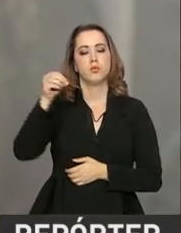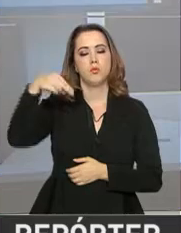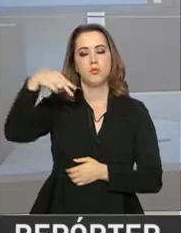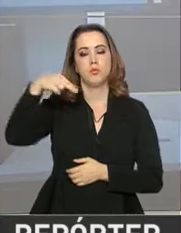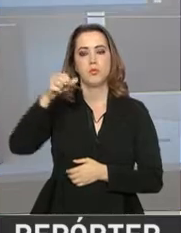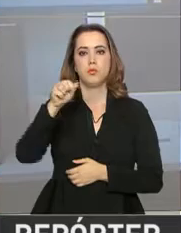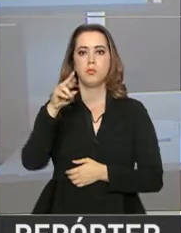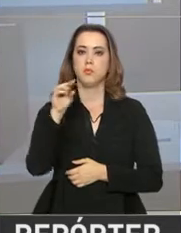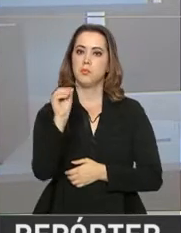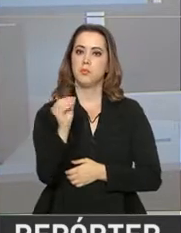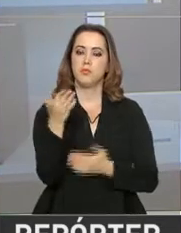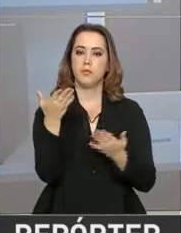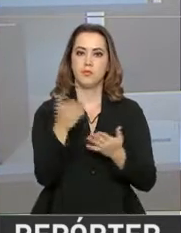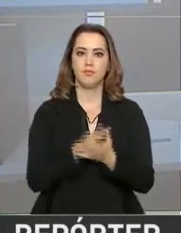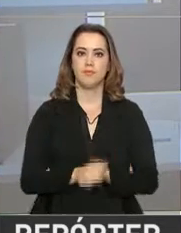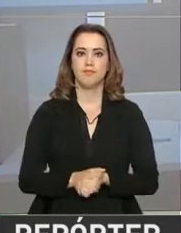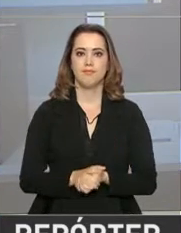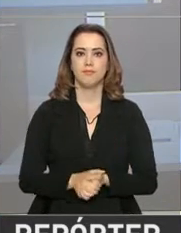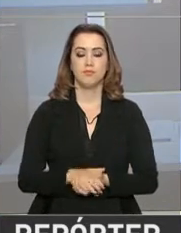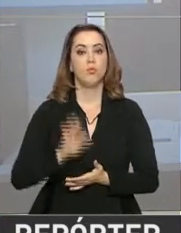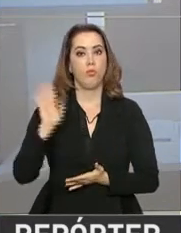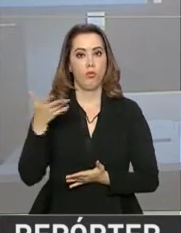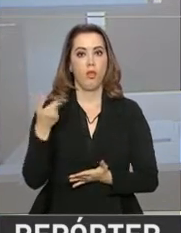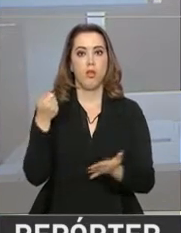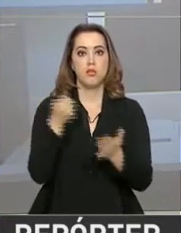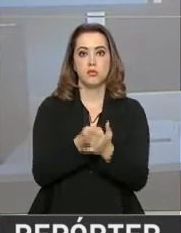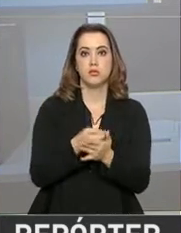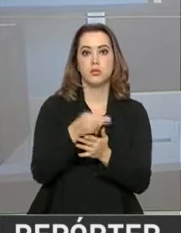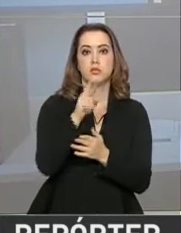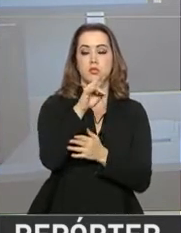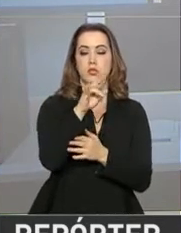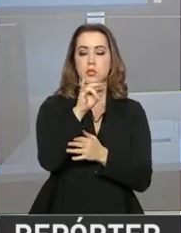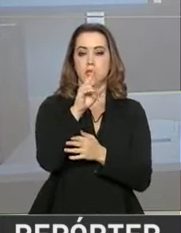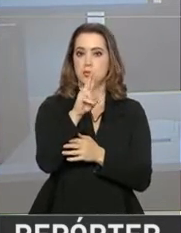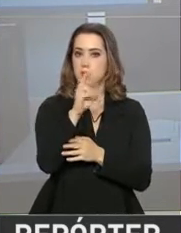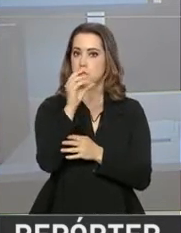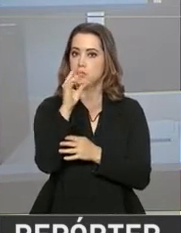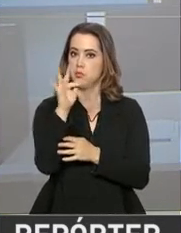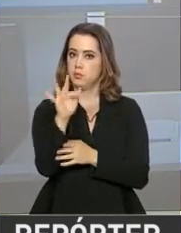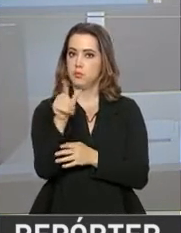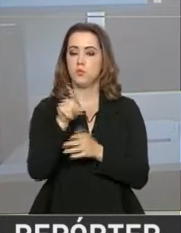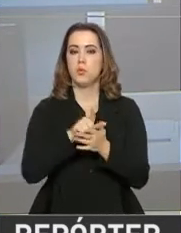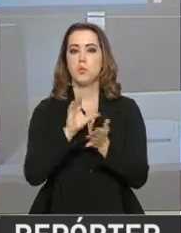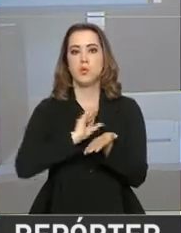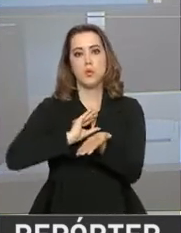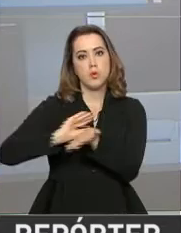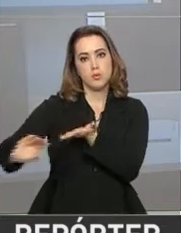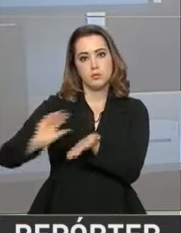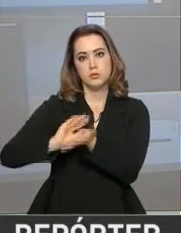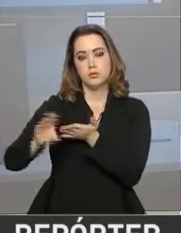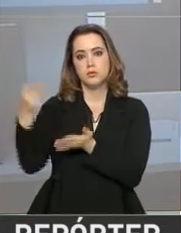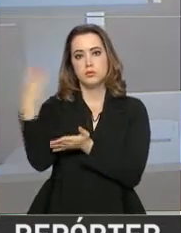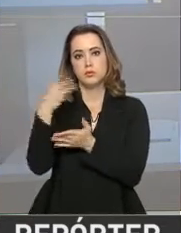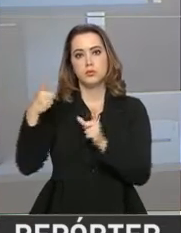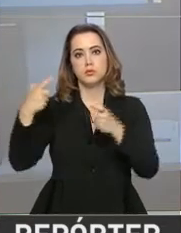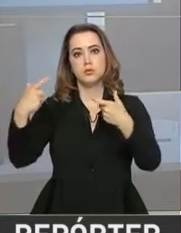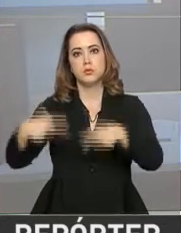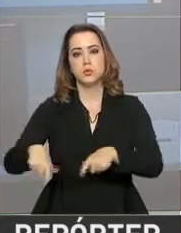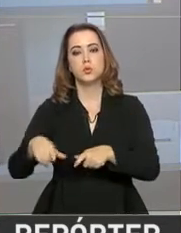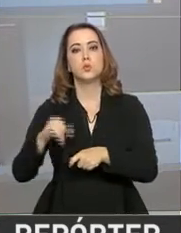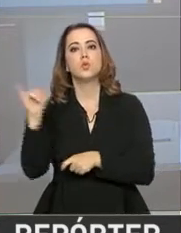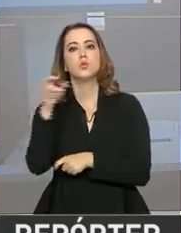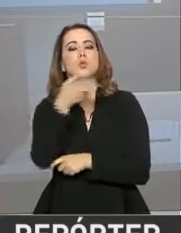Meira. Já estão sendo pagas pela Receita Federal as restituições do terceiro lote do Imposto de Renda e também de